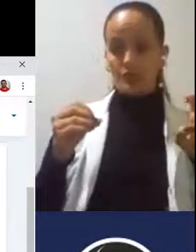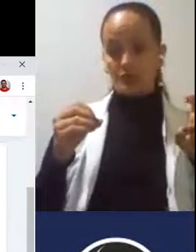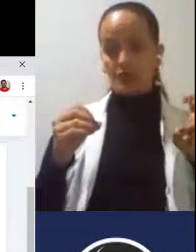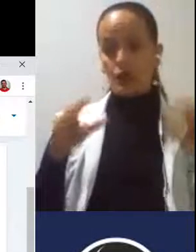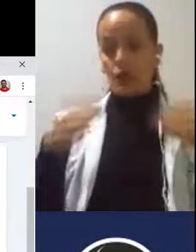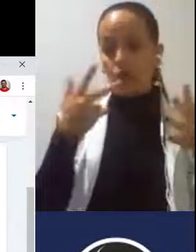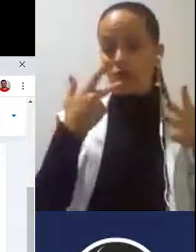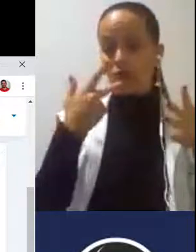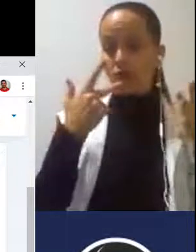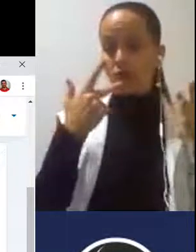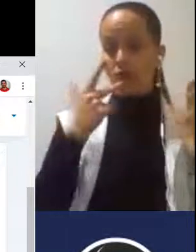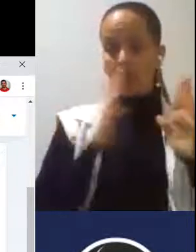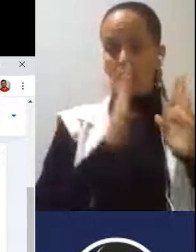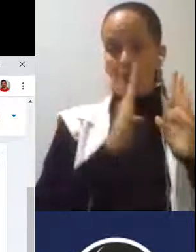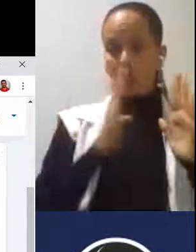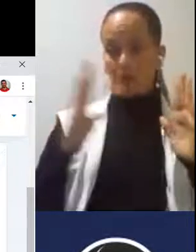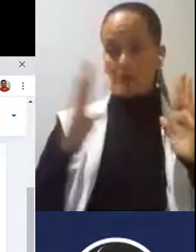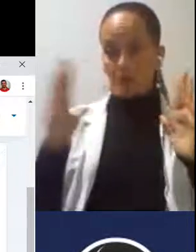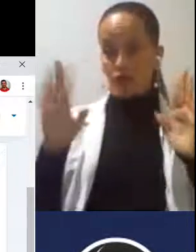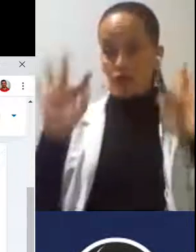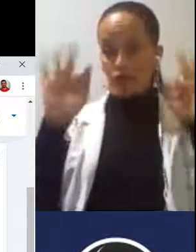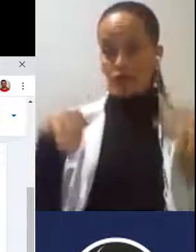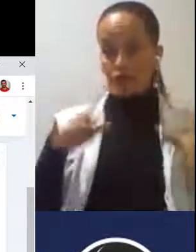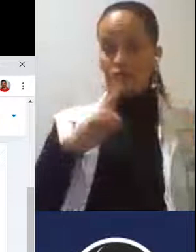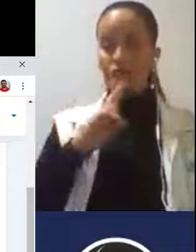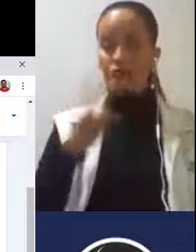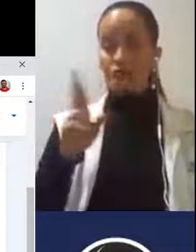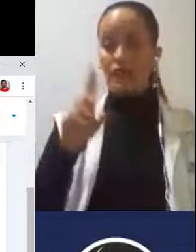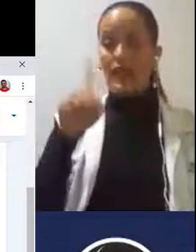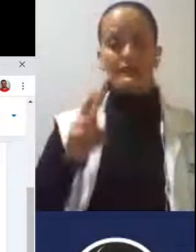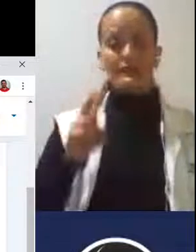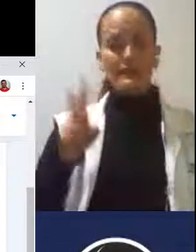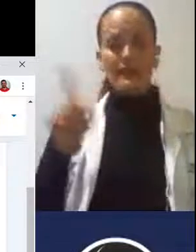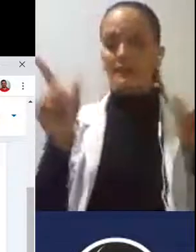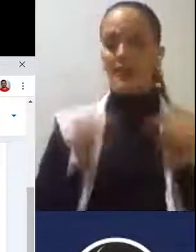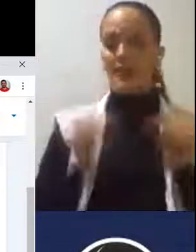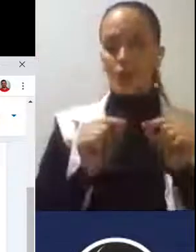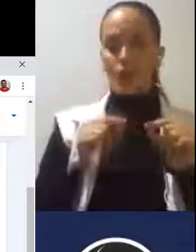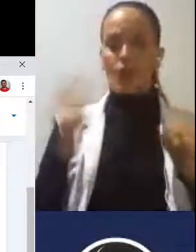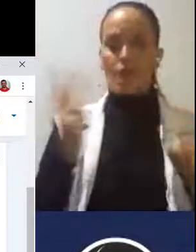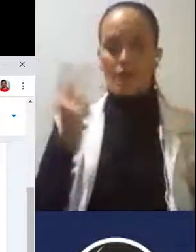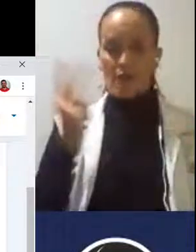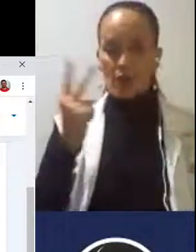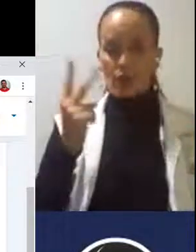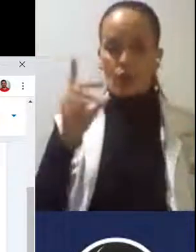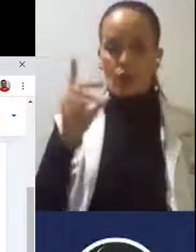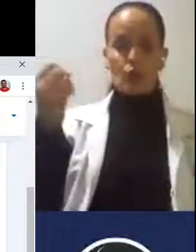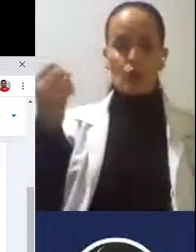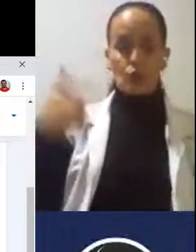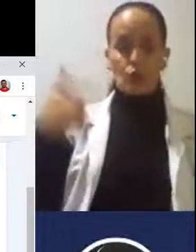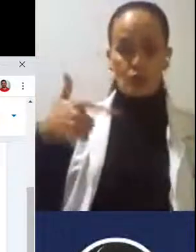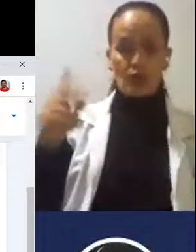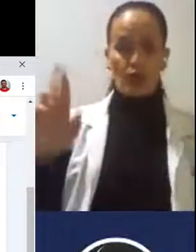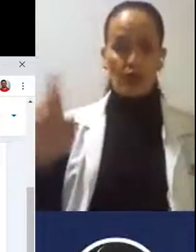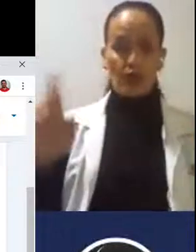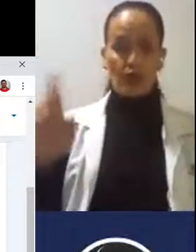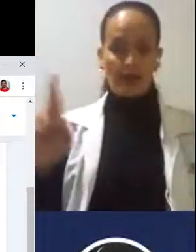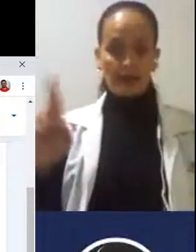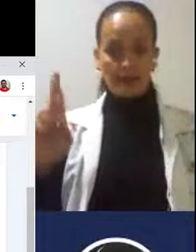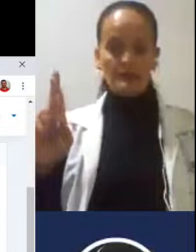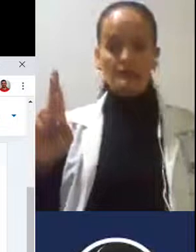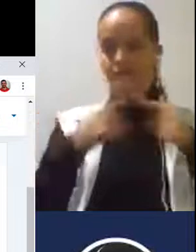o valor final da resistência ela sempre vai ser menor do que a menor resistência, por causa justamente dessa fórmula aqui para